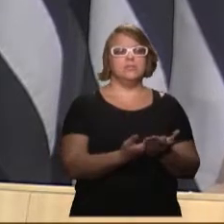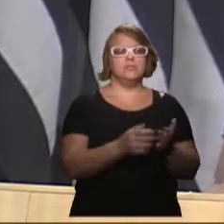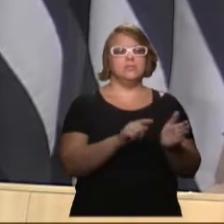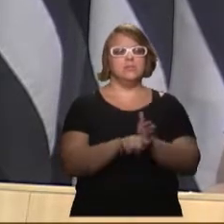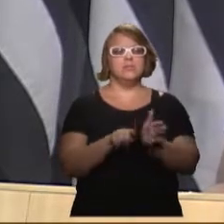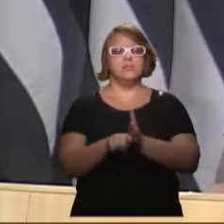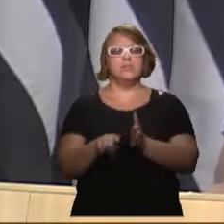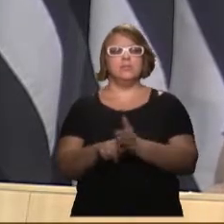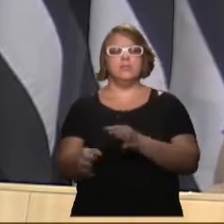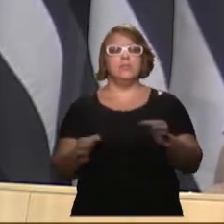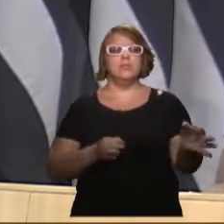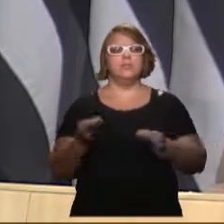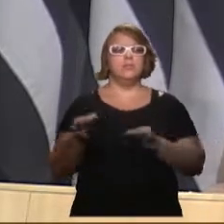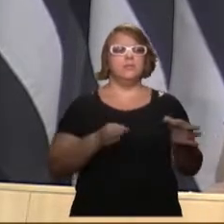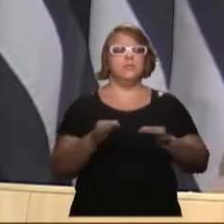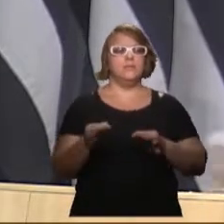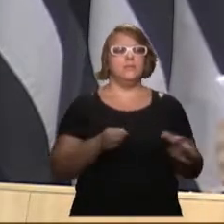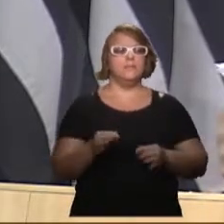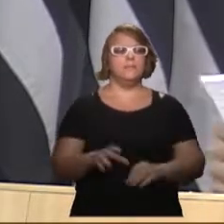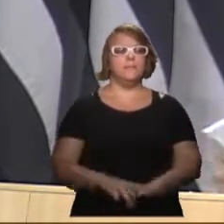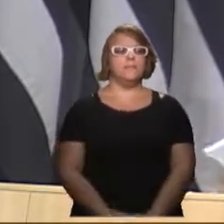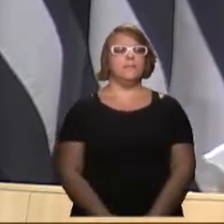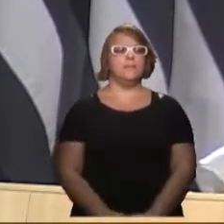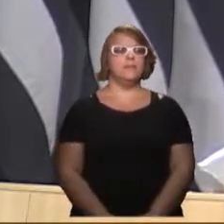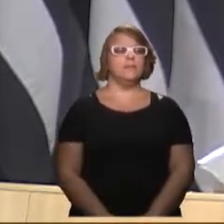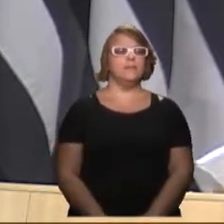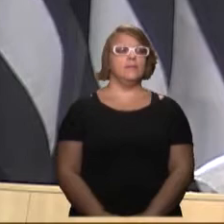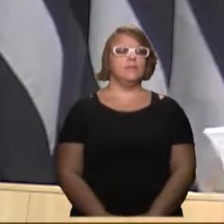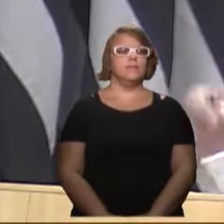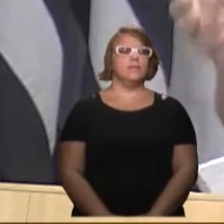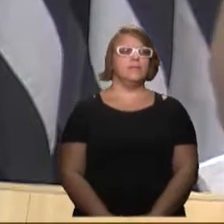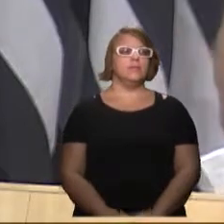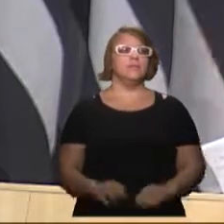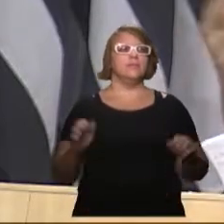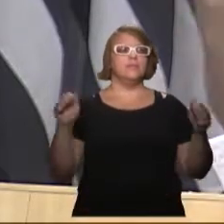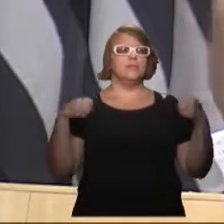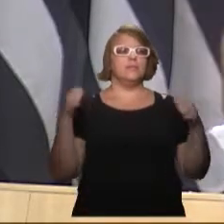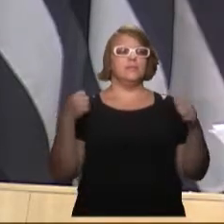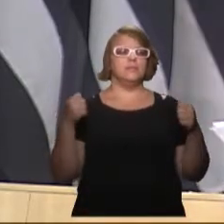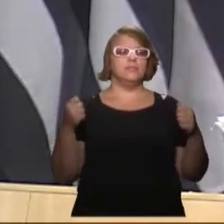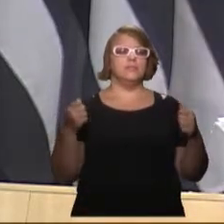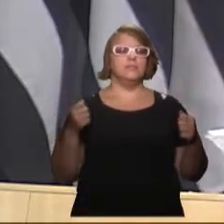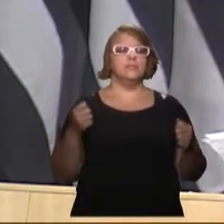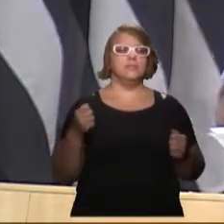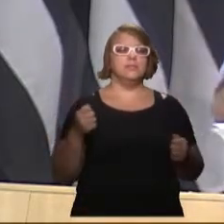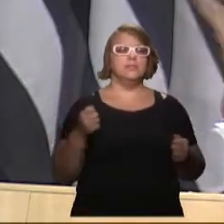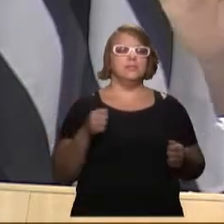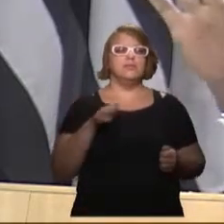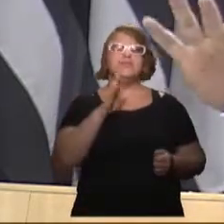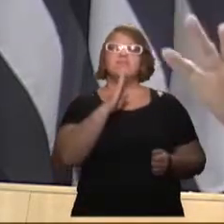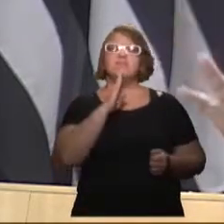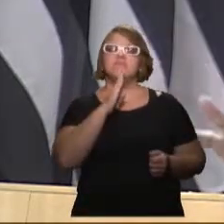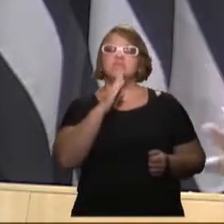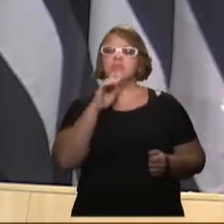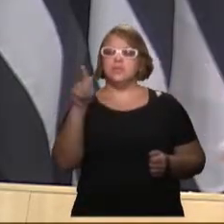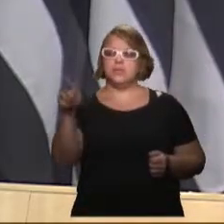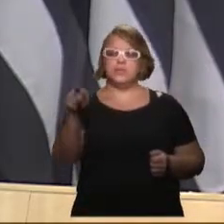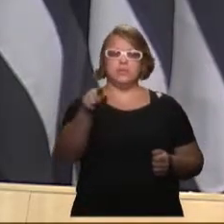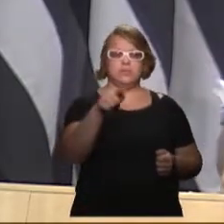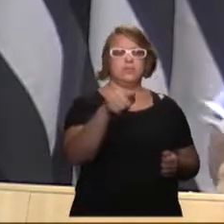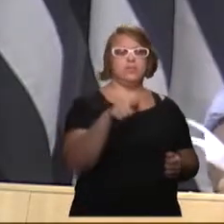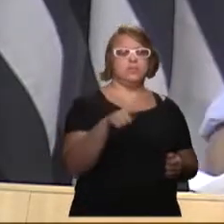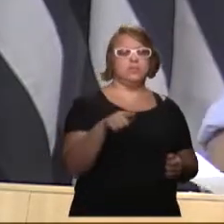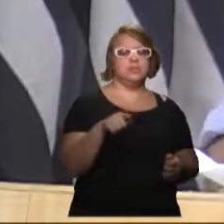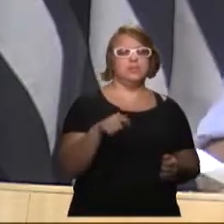nesse projeto, porque o que nós recebemos da empresa, nós fomos conhecer um pouquinho mais da empresa, tem informações sobre a empresa,